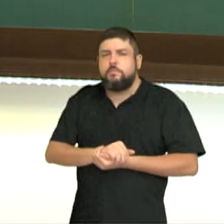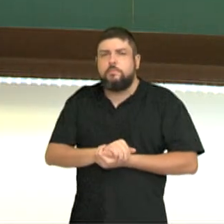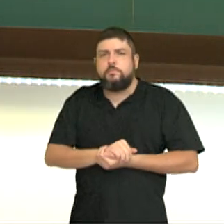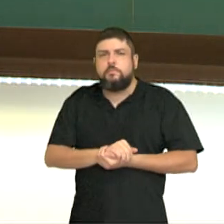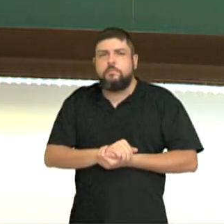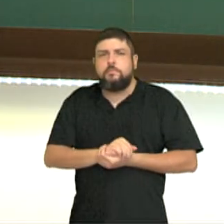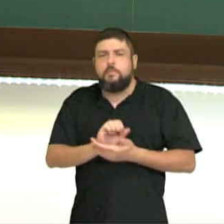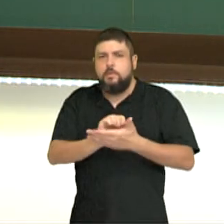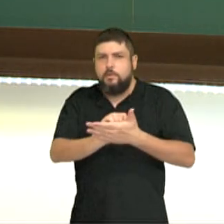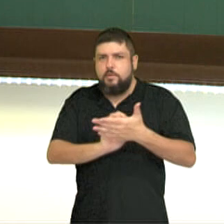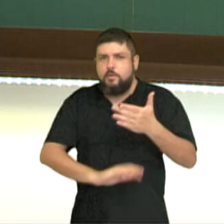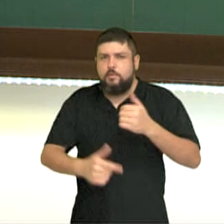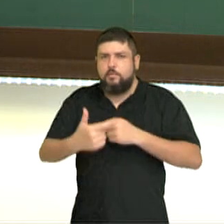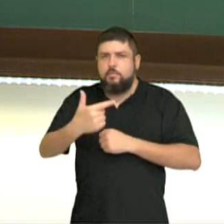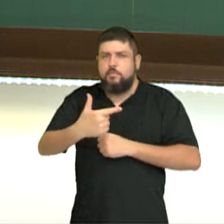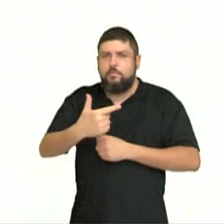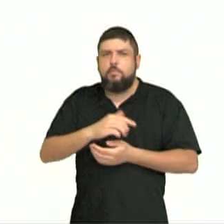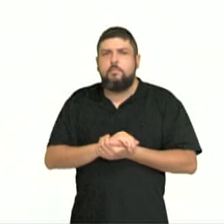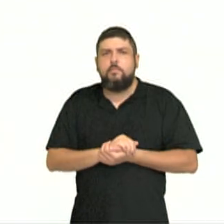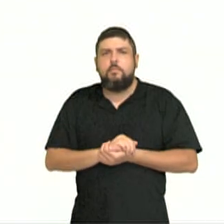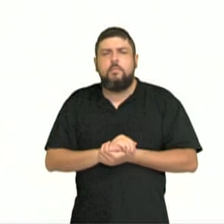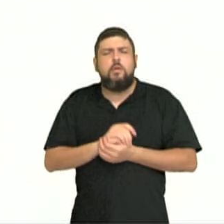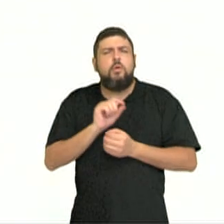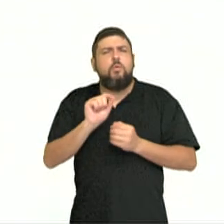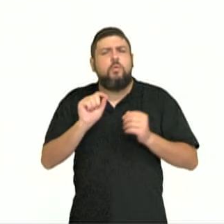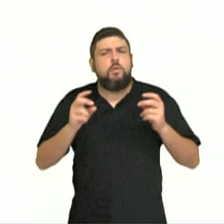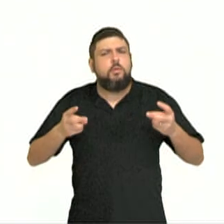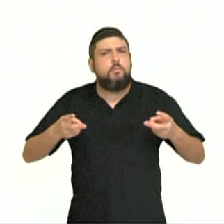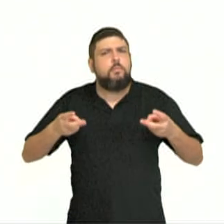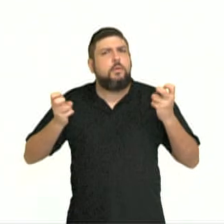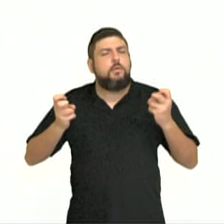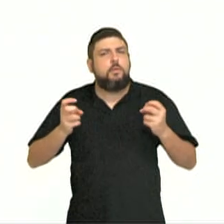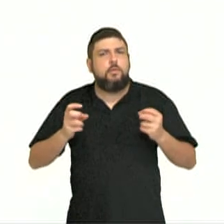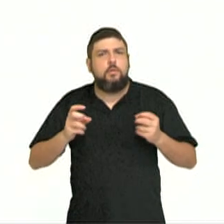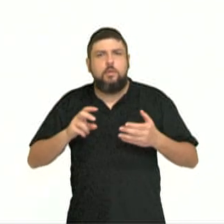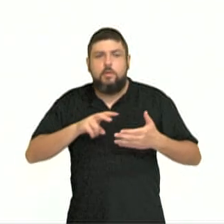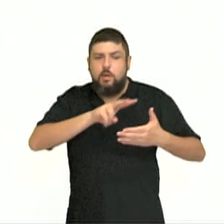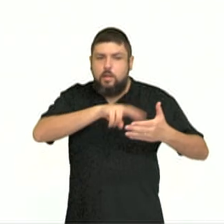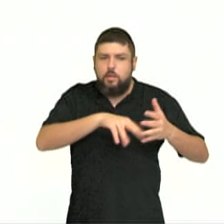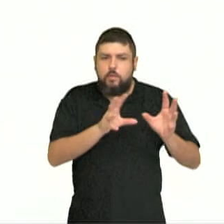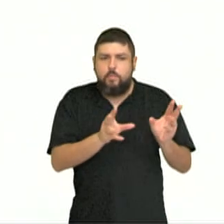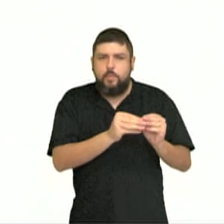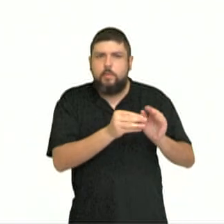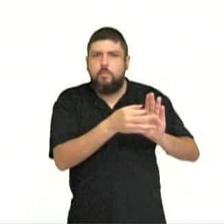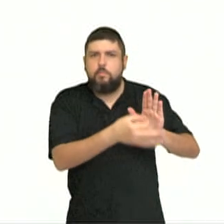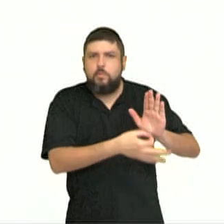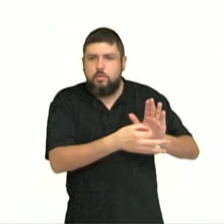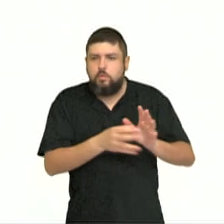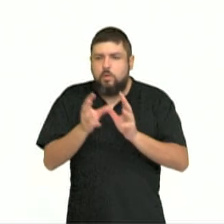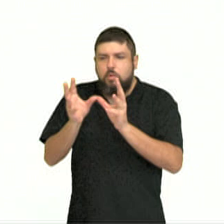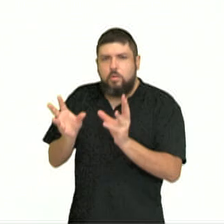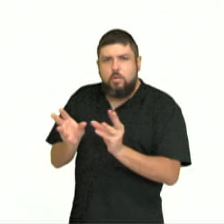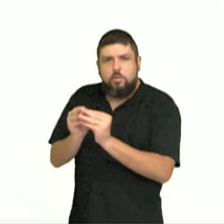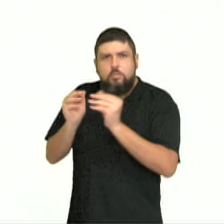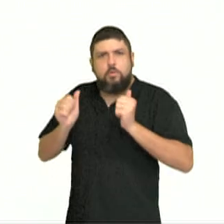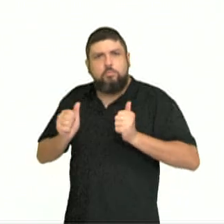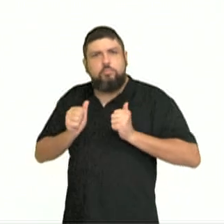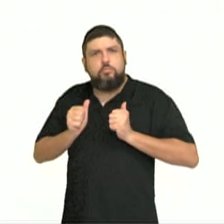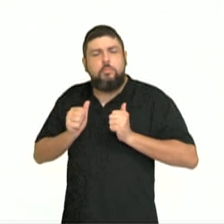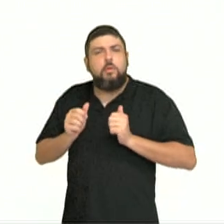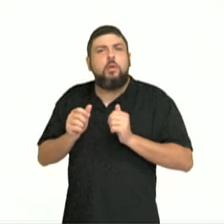Atividade 2. O que você percebe, então, você vai reler aí a resenha e o resumo, de diferença entre resenha e